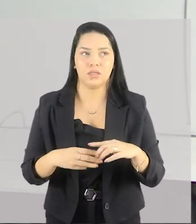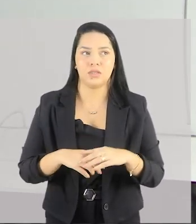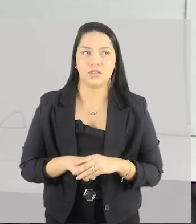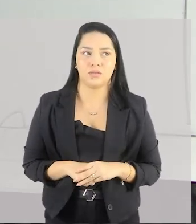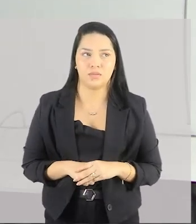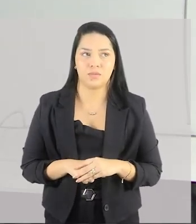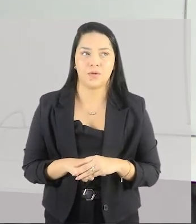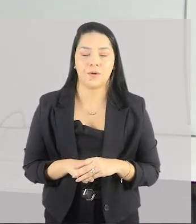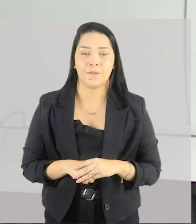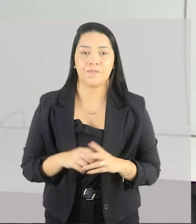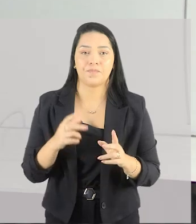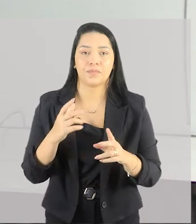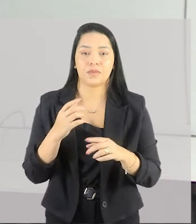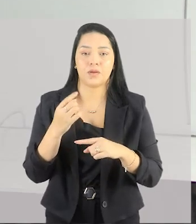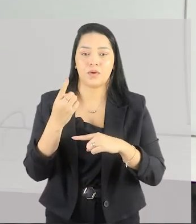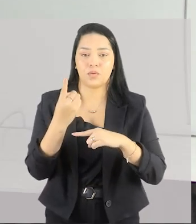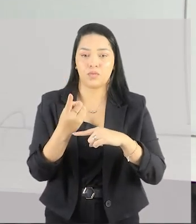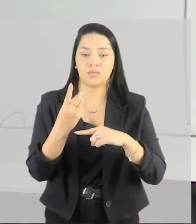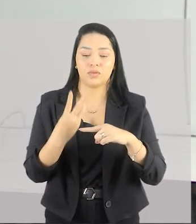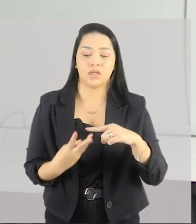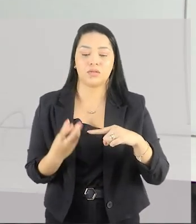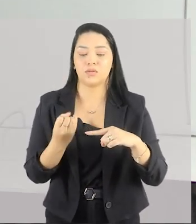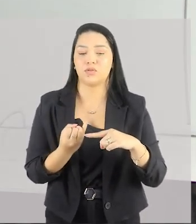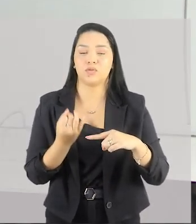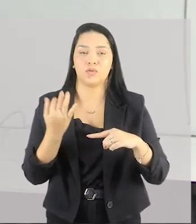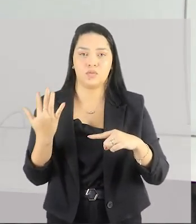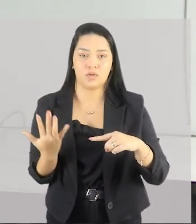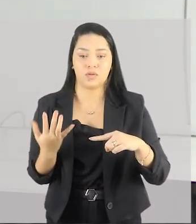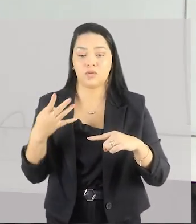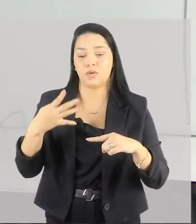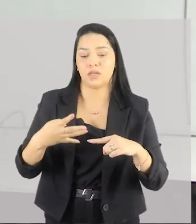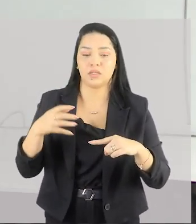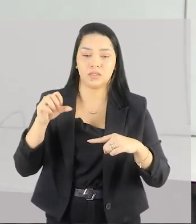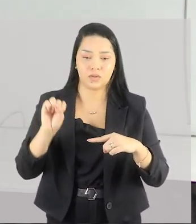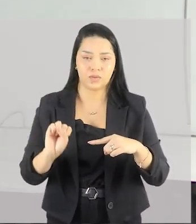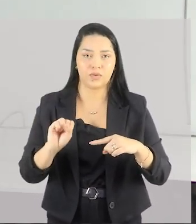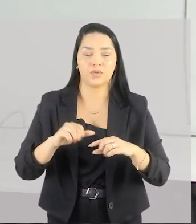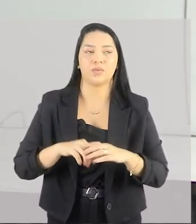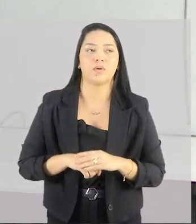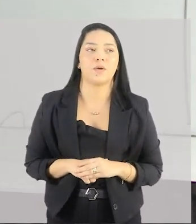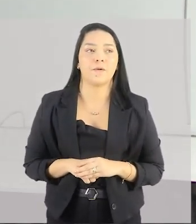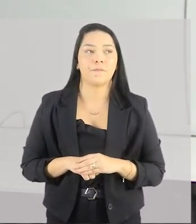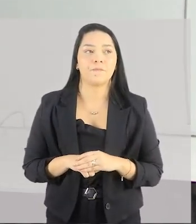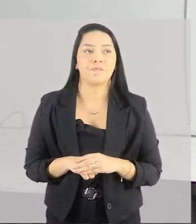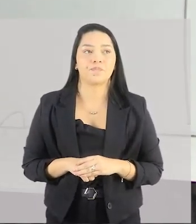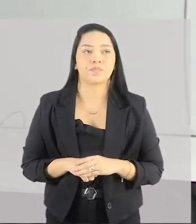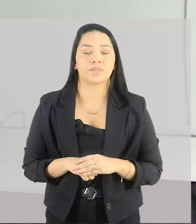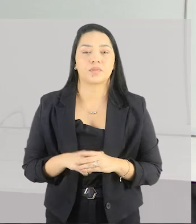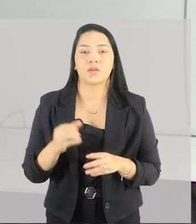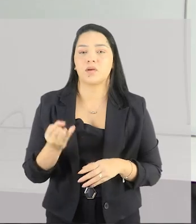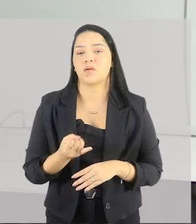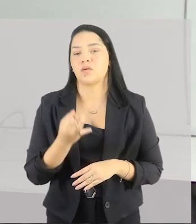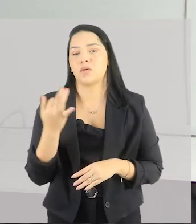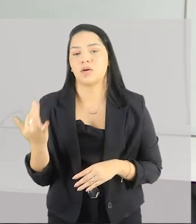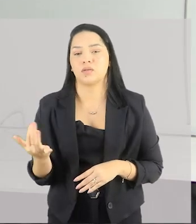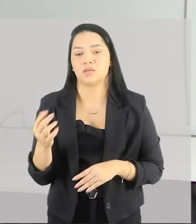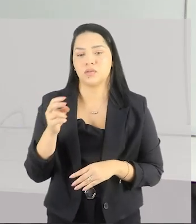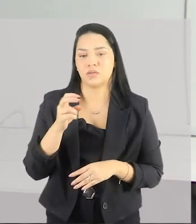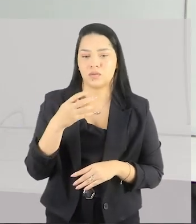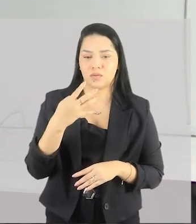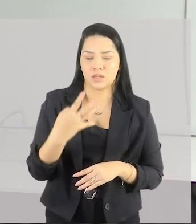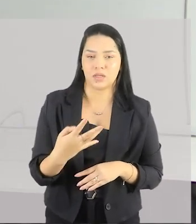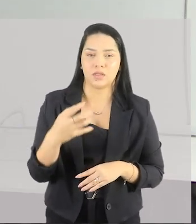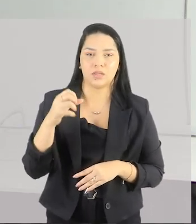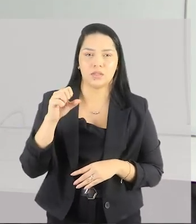beleza? Então, vai ser 1/3 de quanto? De 48, beleza? Então, aqui vai ficar